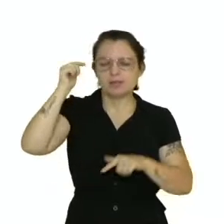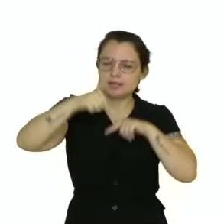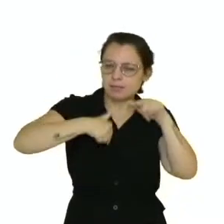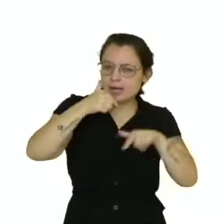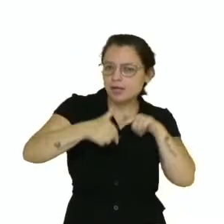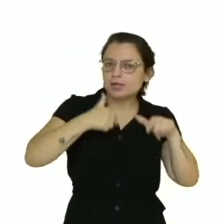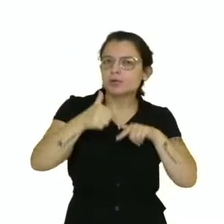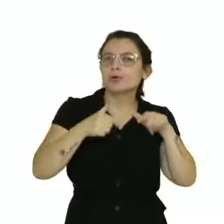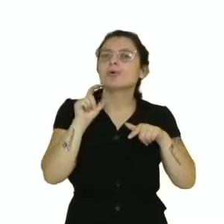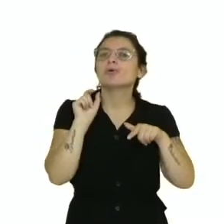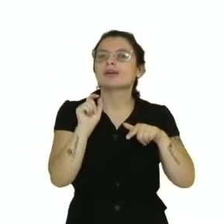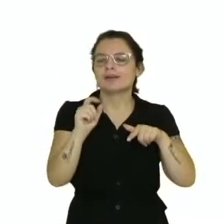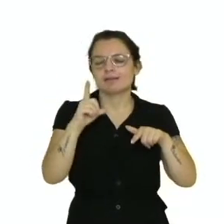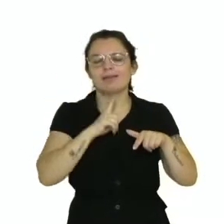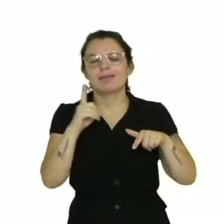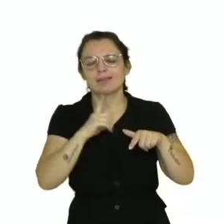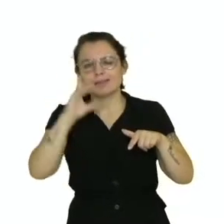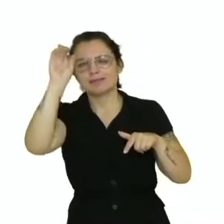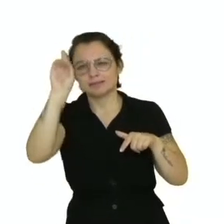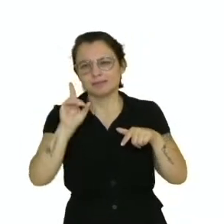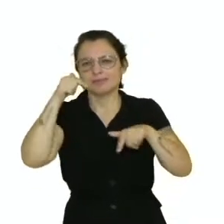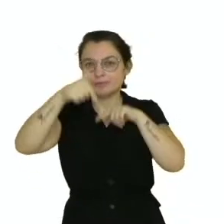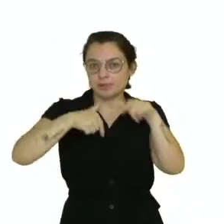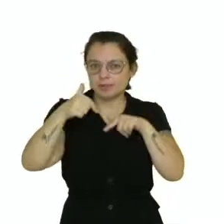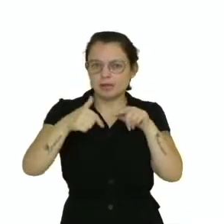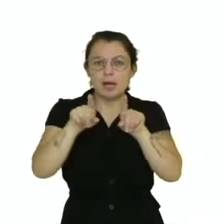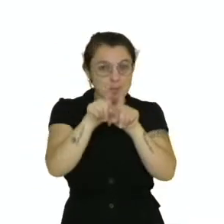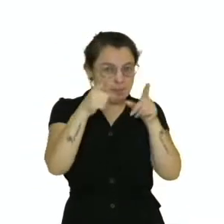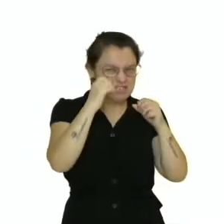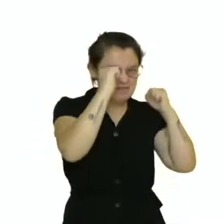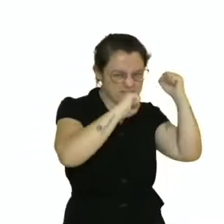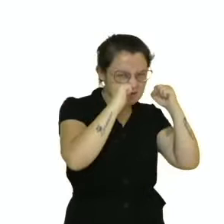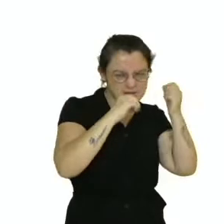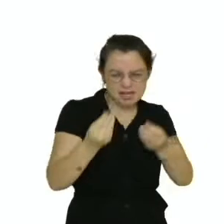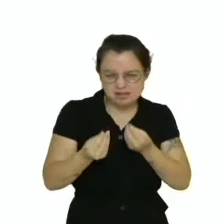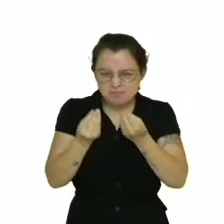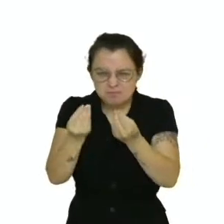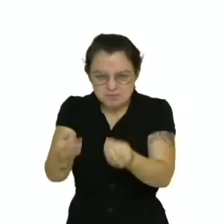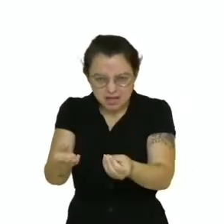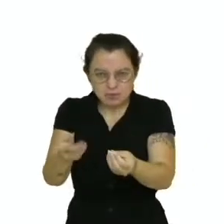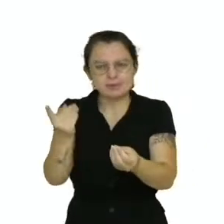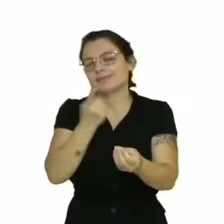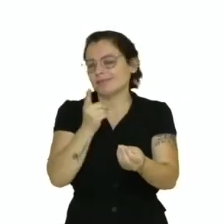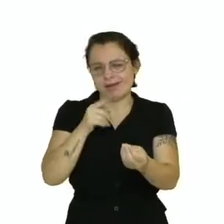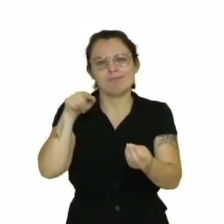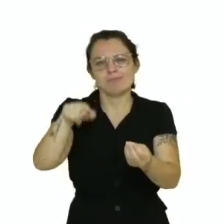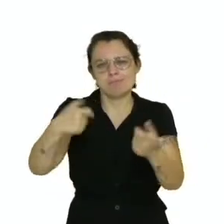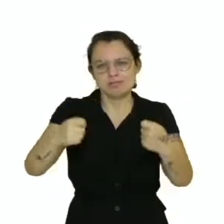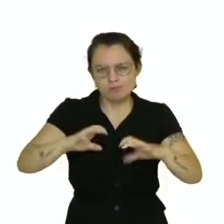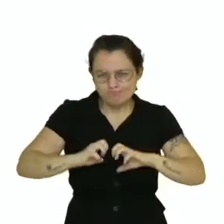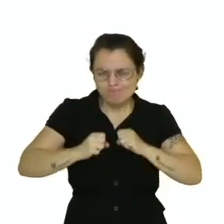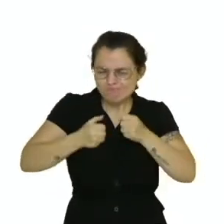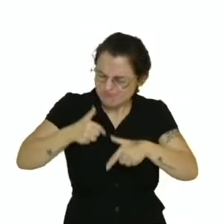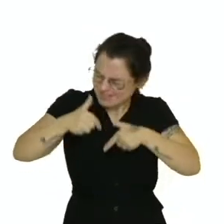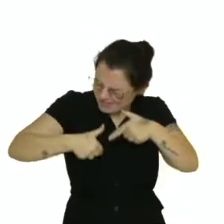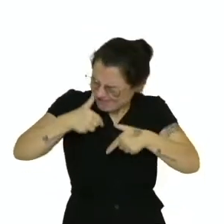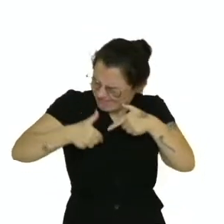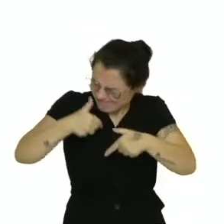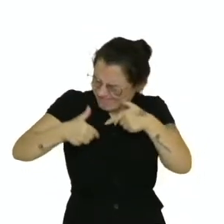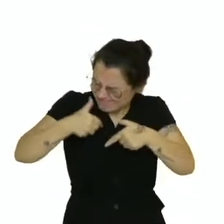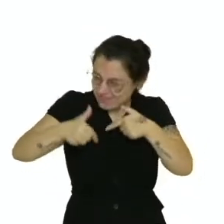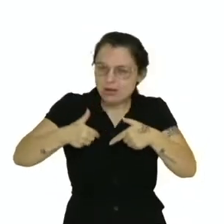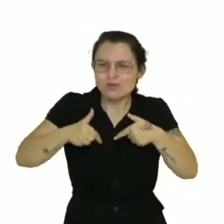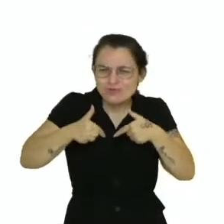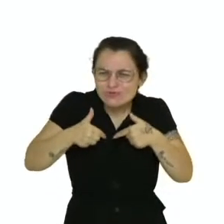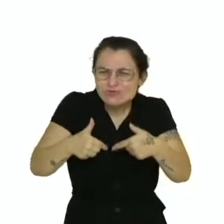esses direitos não foram benefícios dados pelos donos das fábricas. Foi necessário muita luta e mobilizações para reivindicar